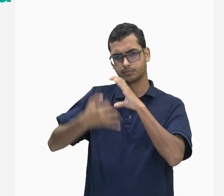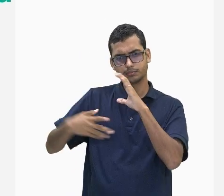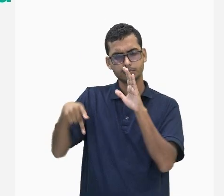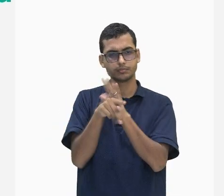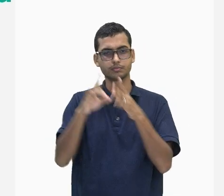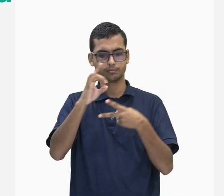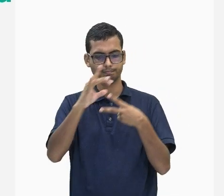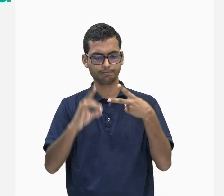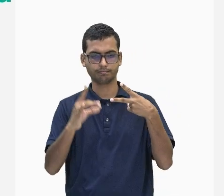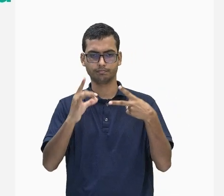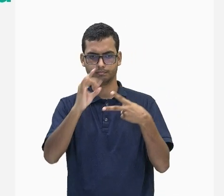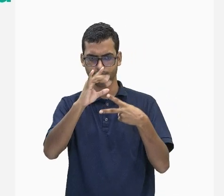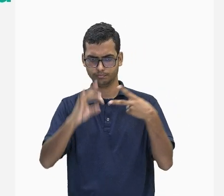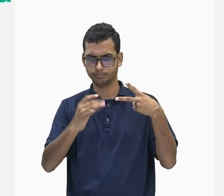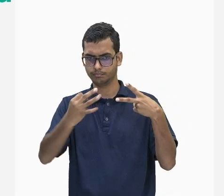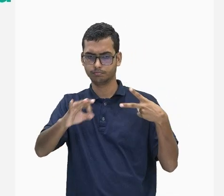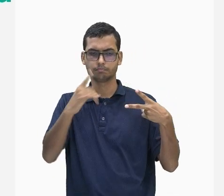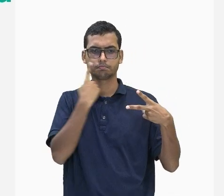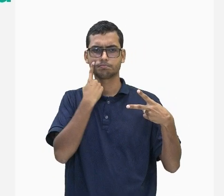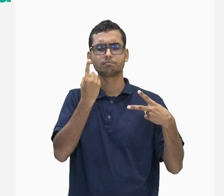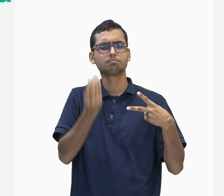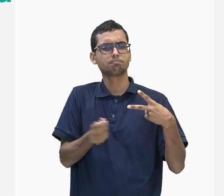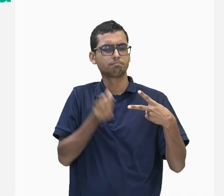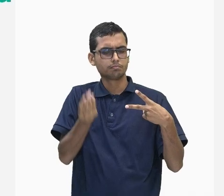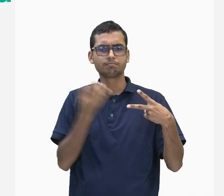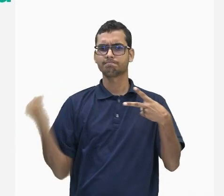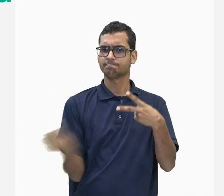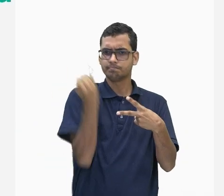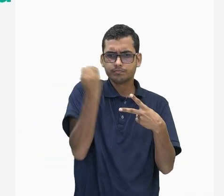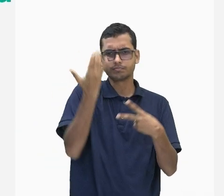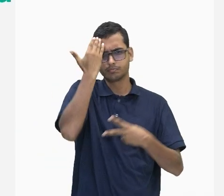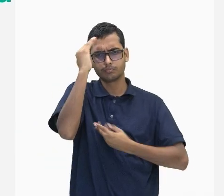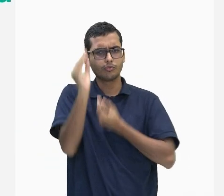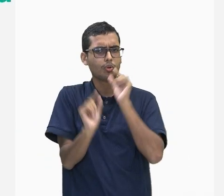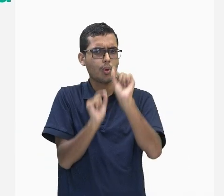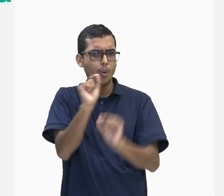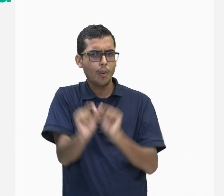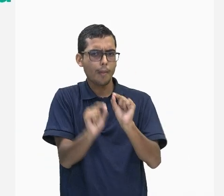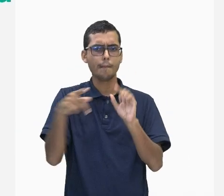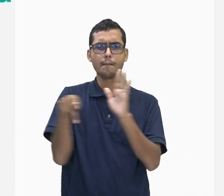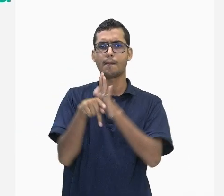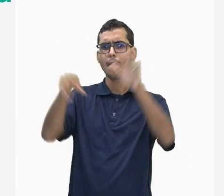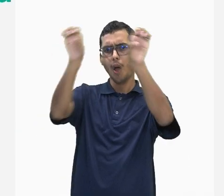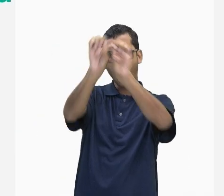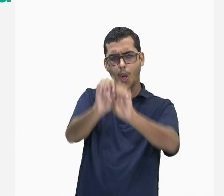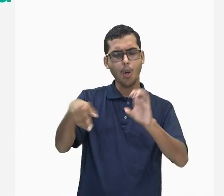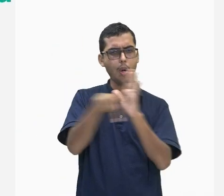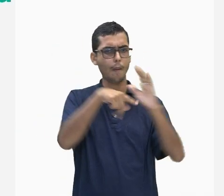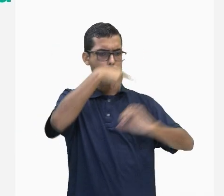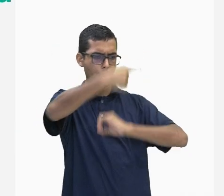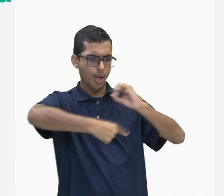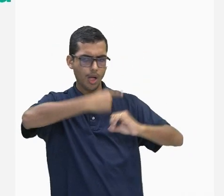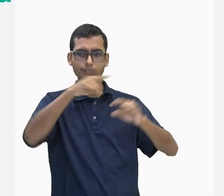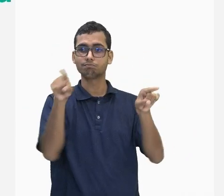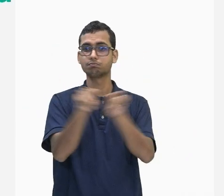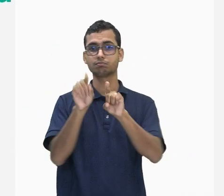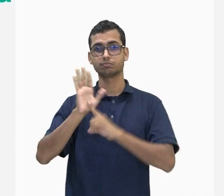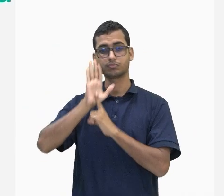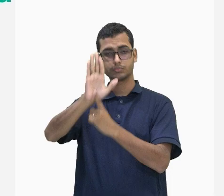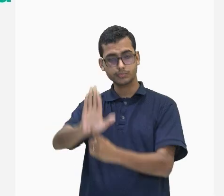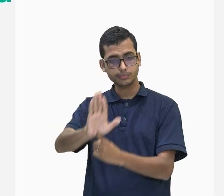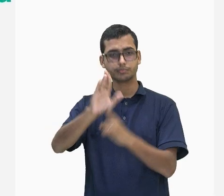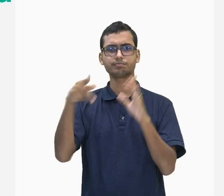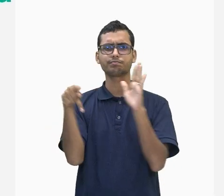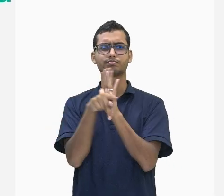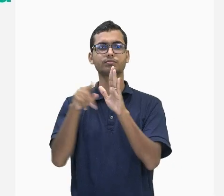no caso das radiações alfa e beta, foi fundamental para o entendimento da estrutura do átomo, pois mostrou que a maior parte da massa